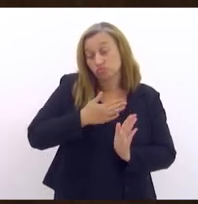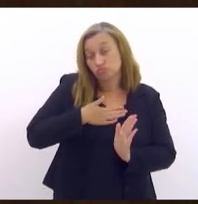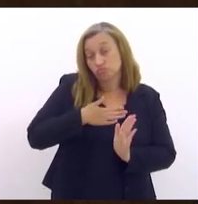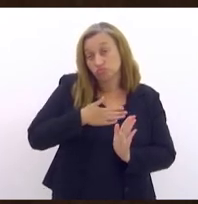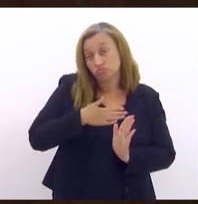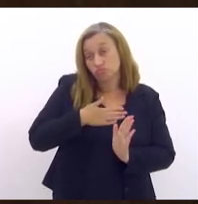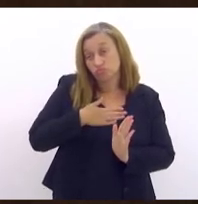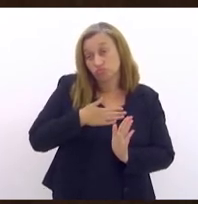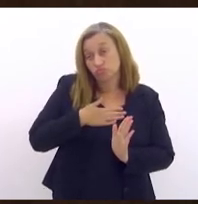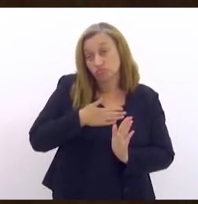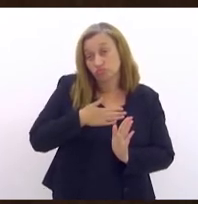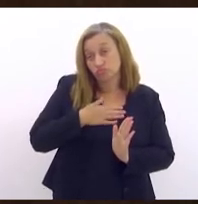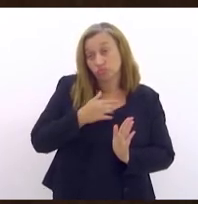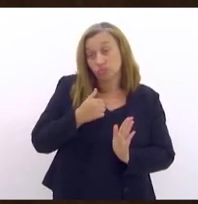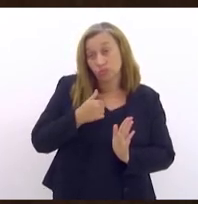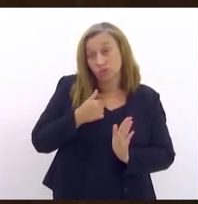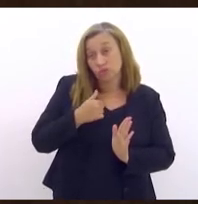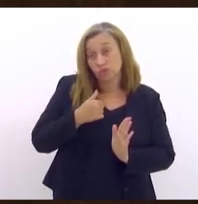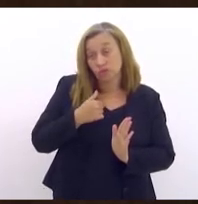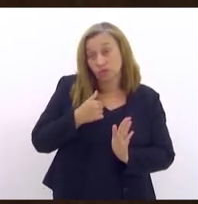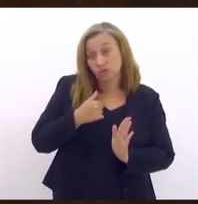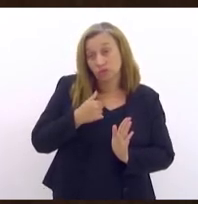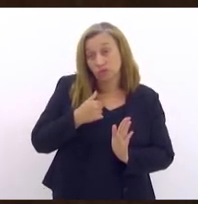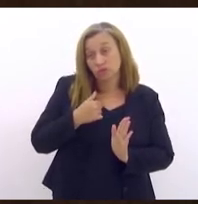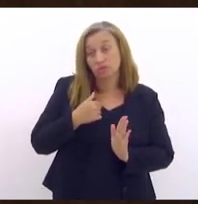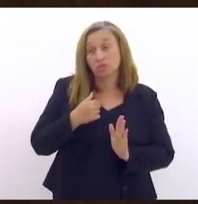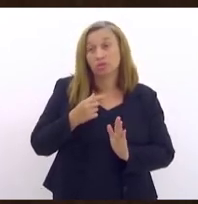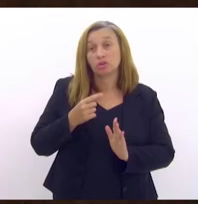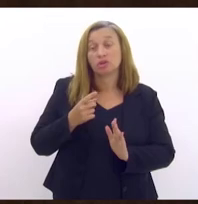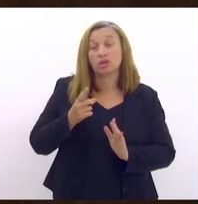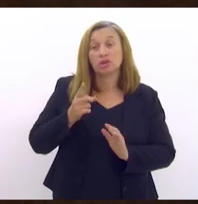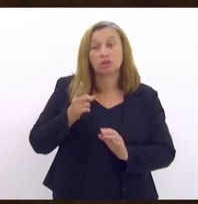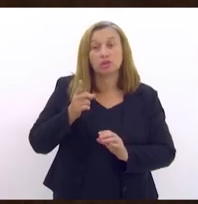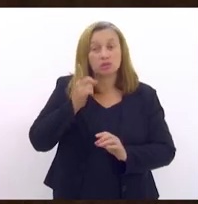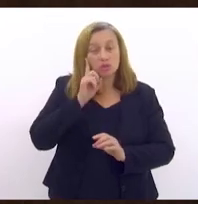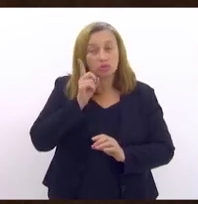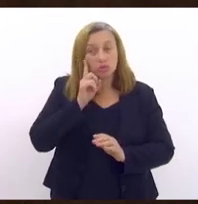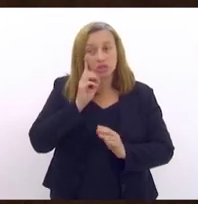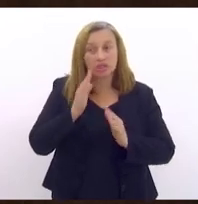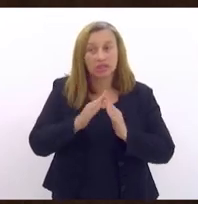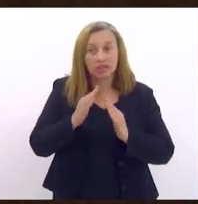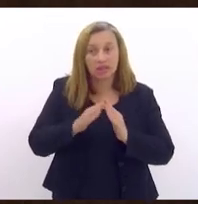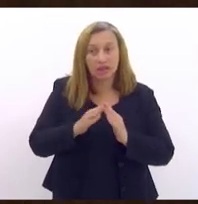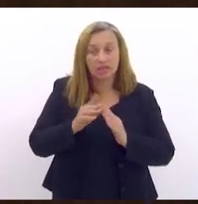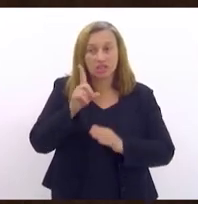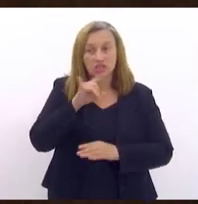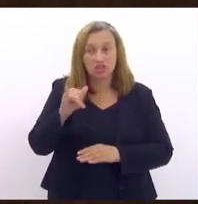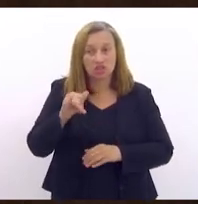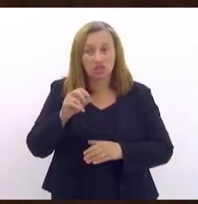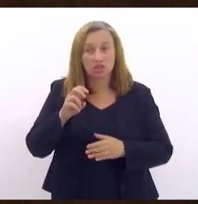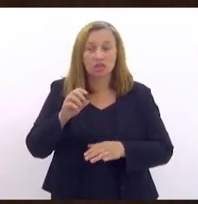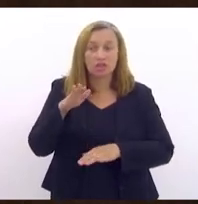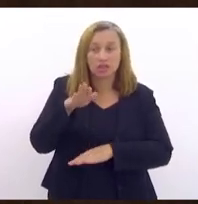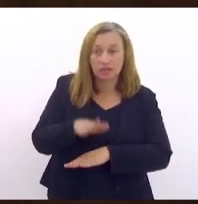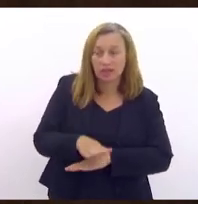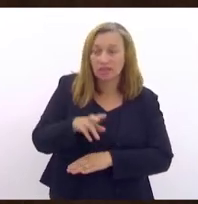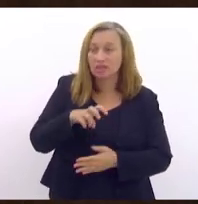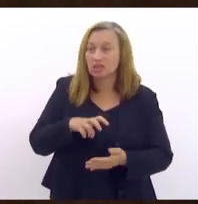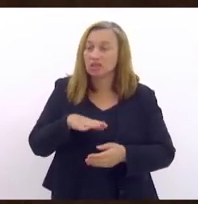autoria, e eu estando na casa de manhã à noite, meus companheiros